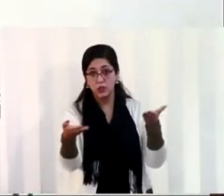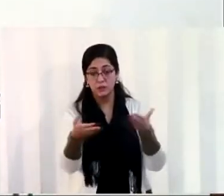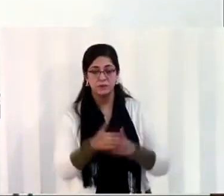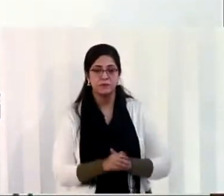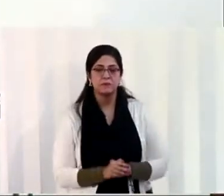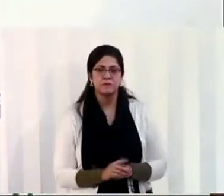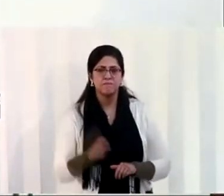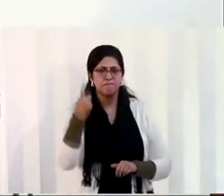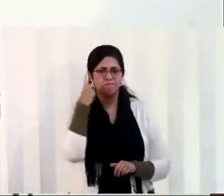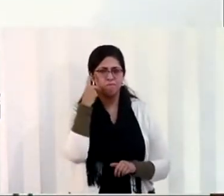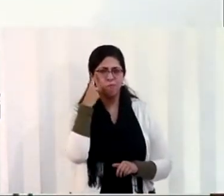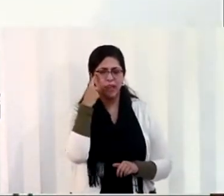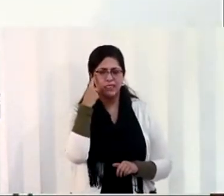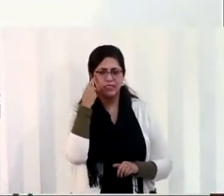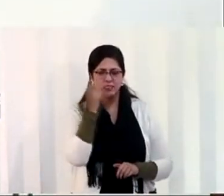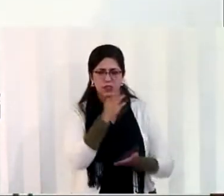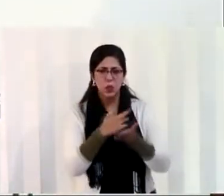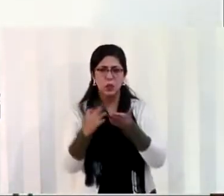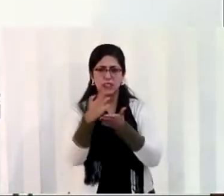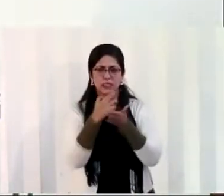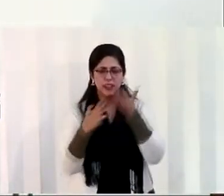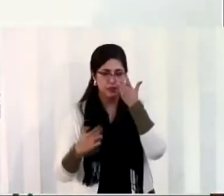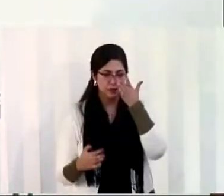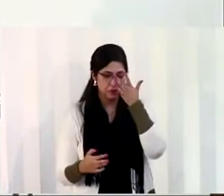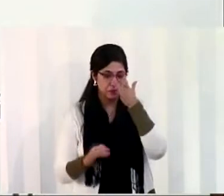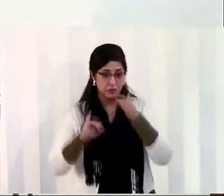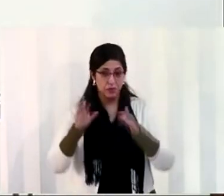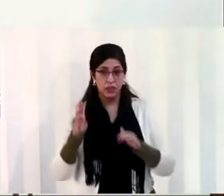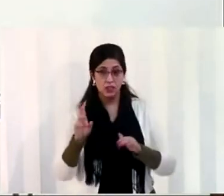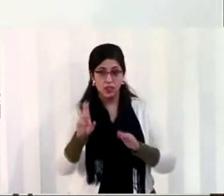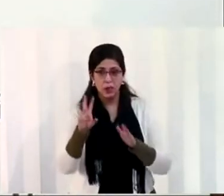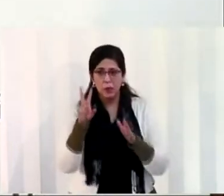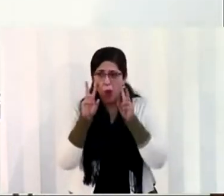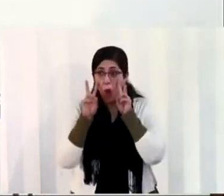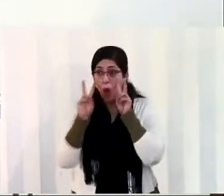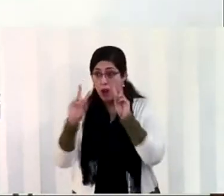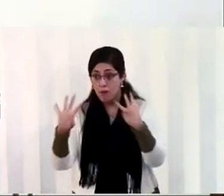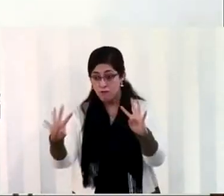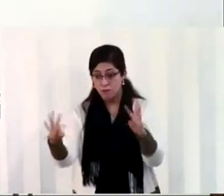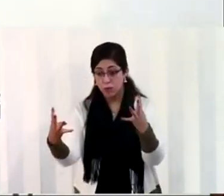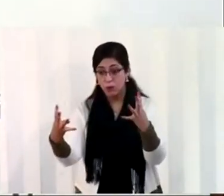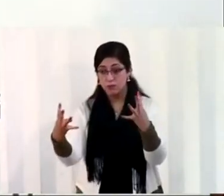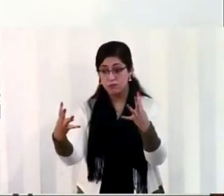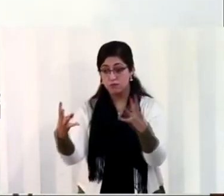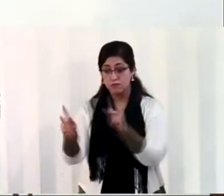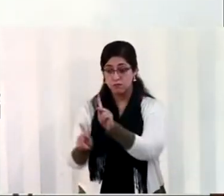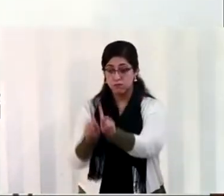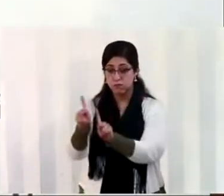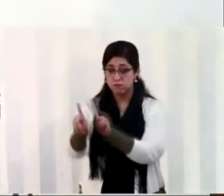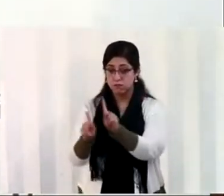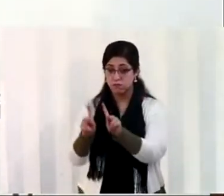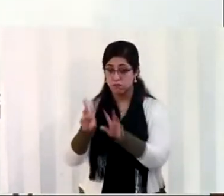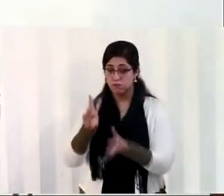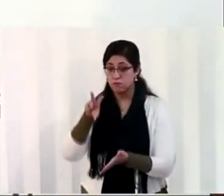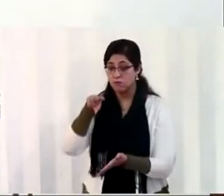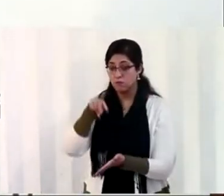pensem no profeta Jeremias, olhando para o povo, olhando para aquela multidão e